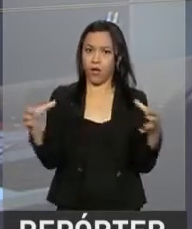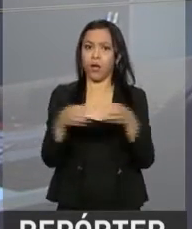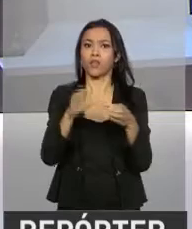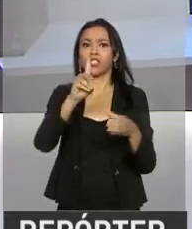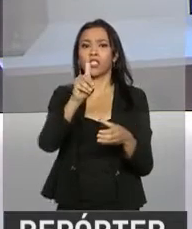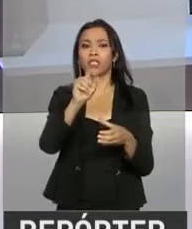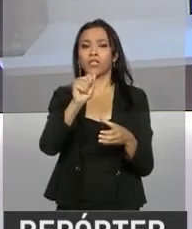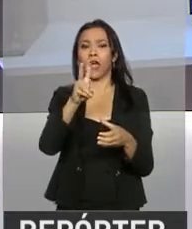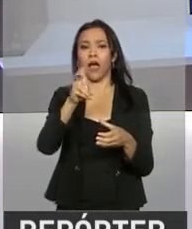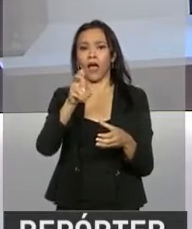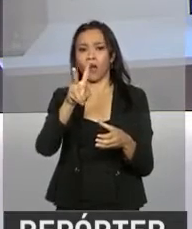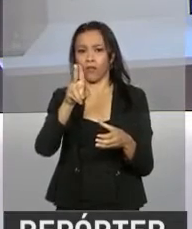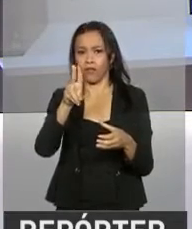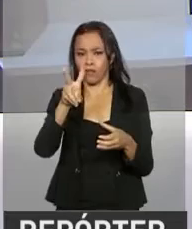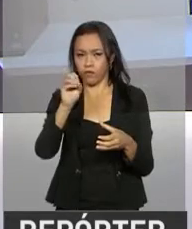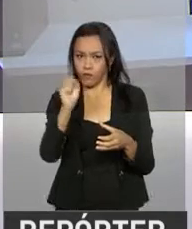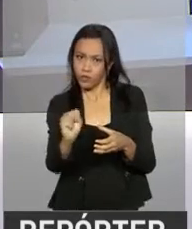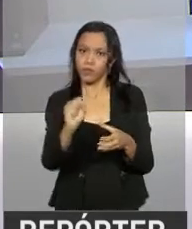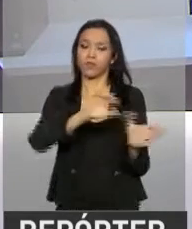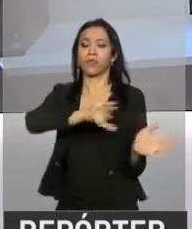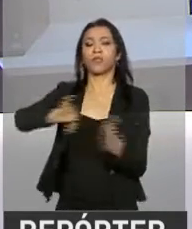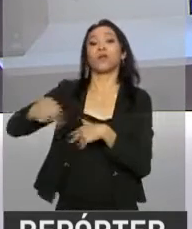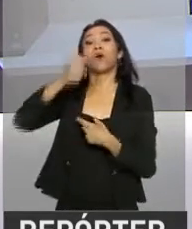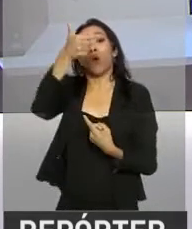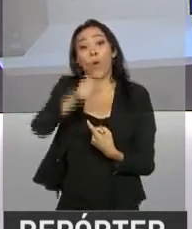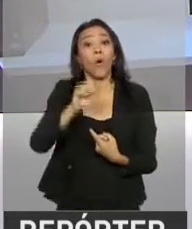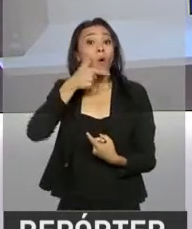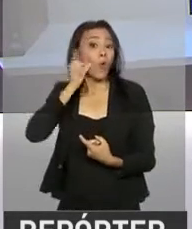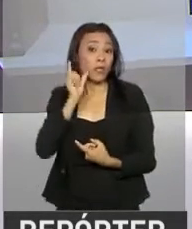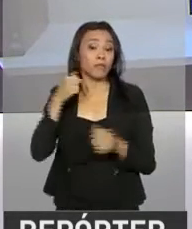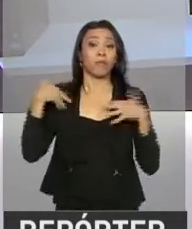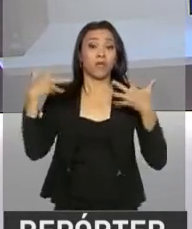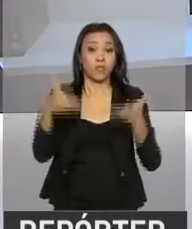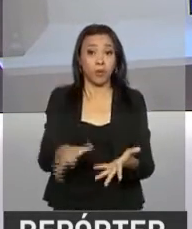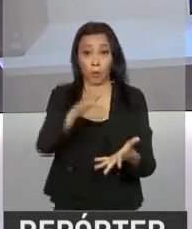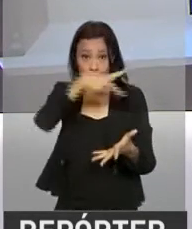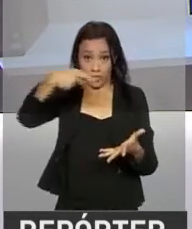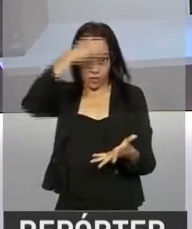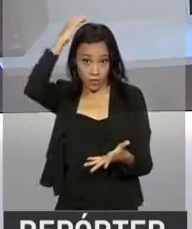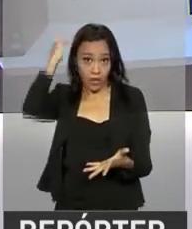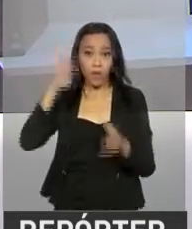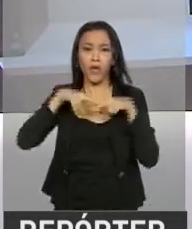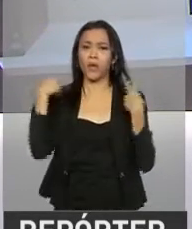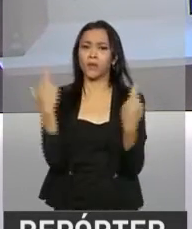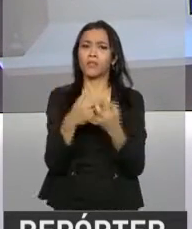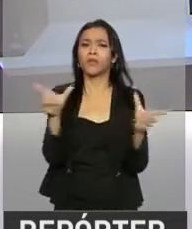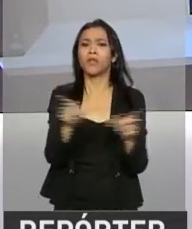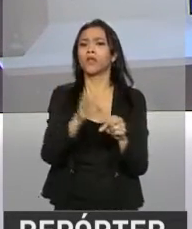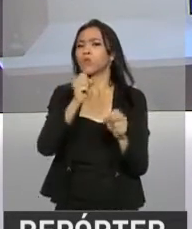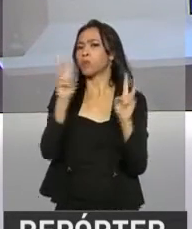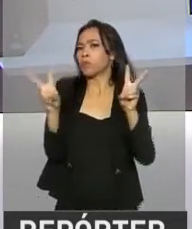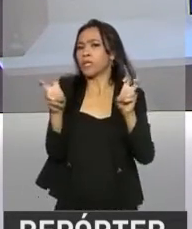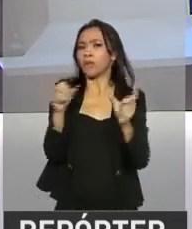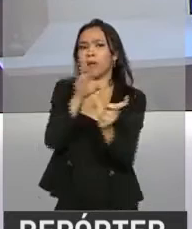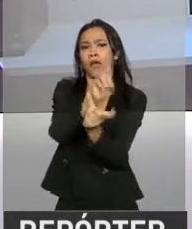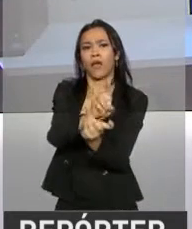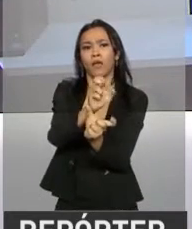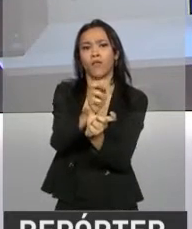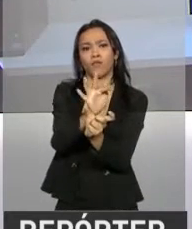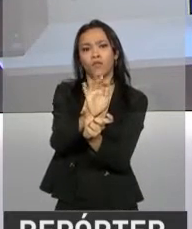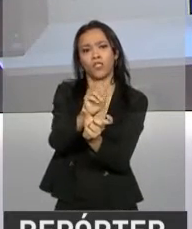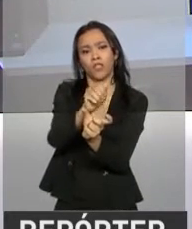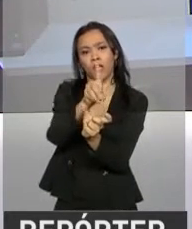Schwab. Ontem, o presidente participou de uma reunião das Nações Unidas sobre a situação dos refugiados e imigrantes.